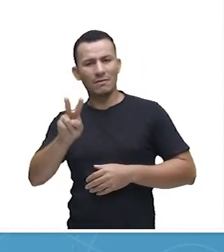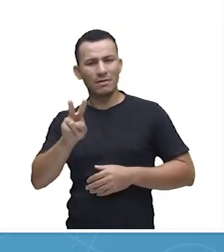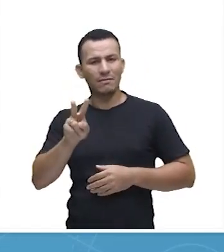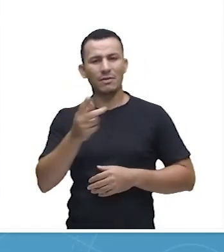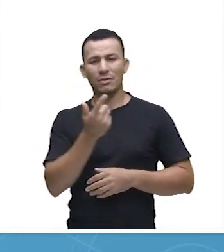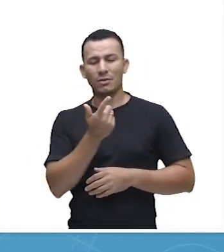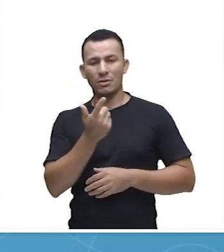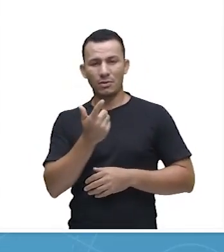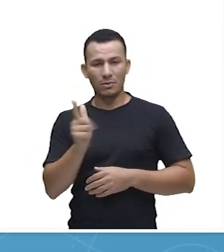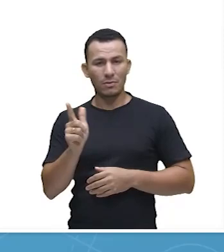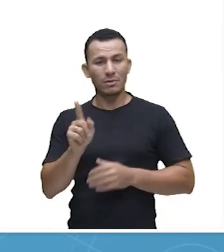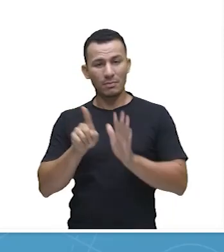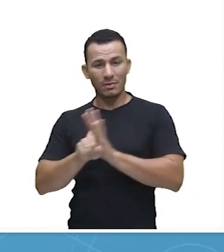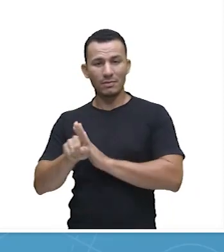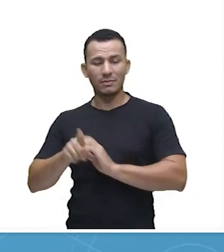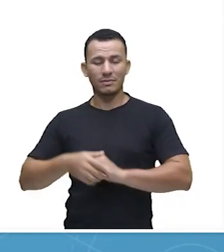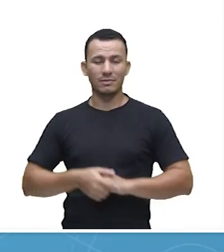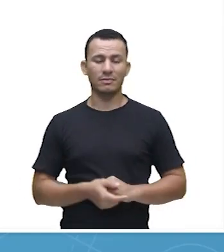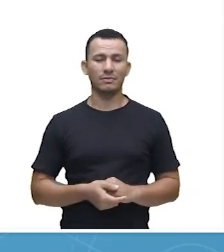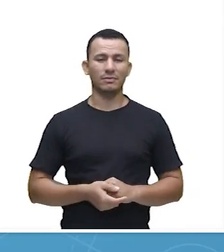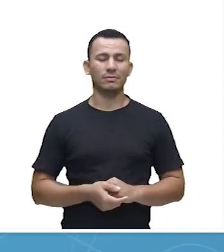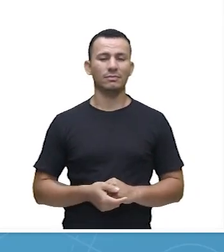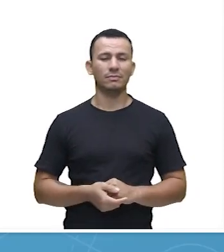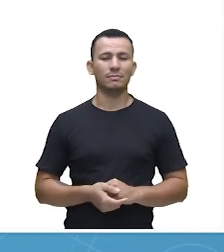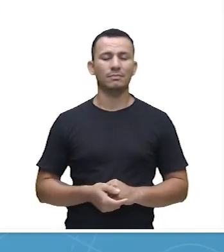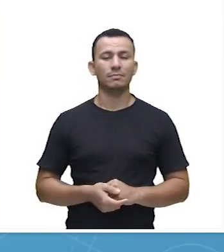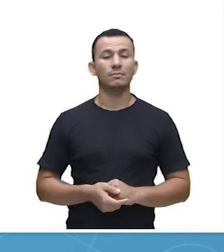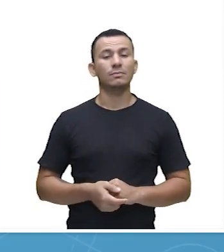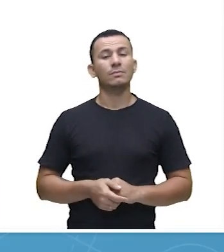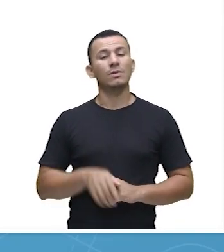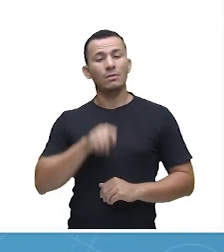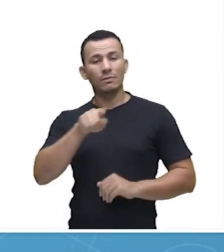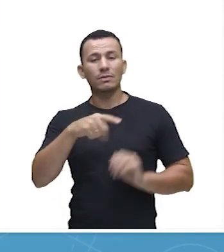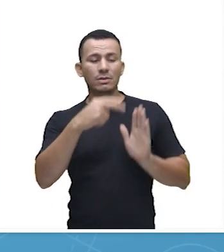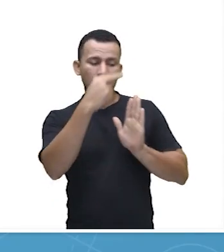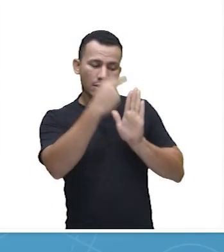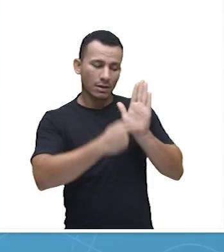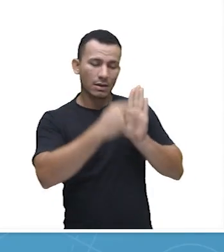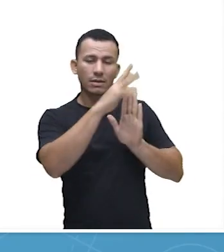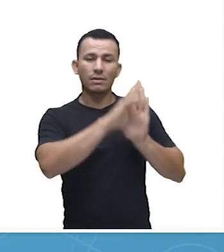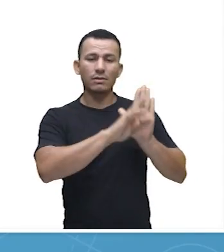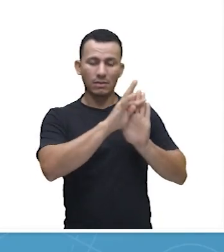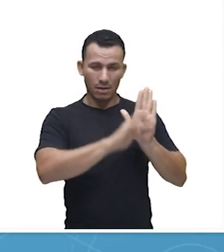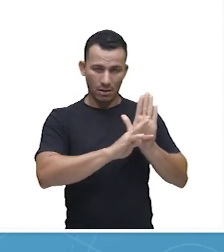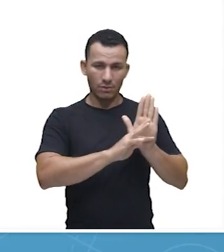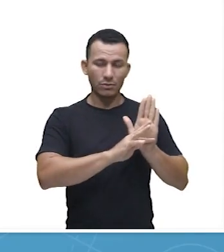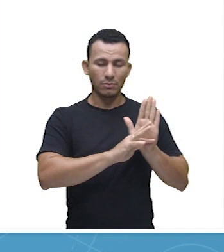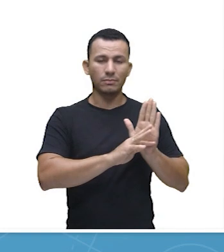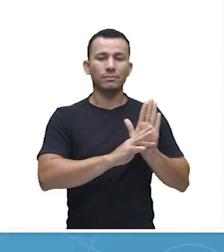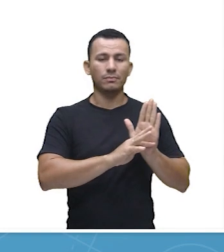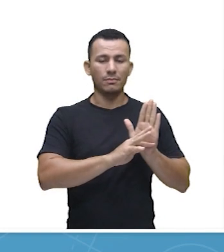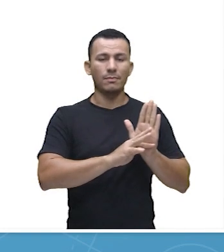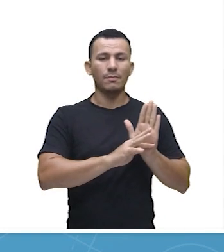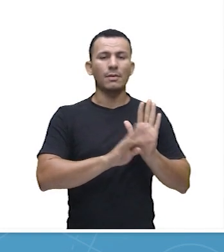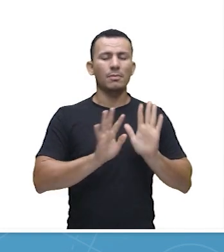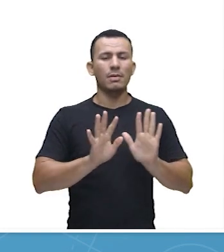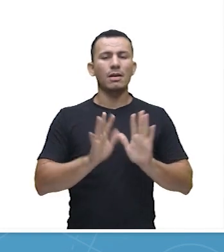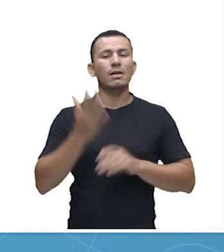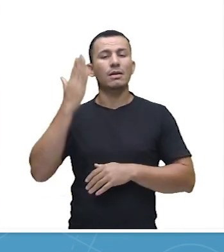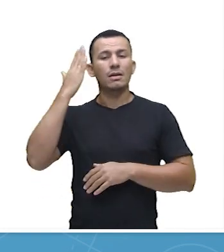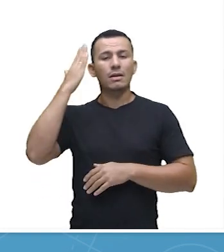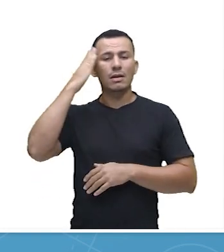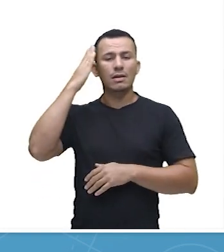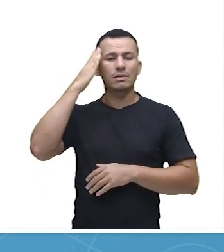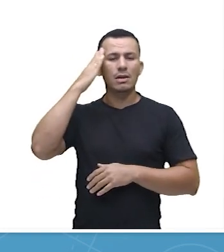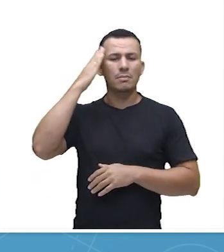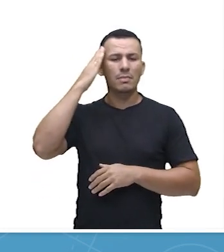questão, aliás, na nossa questão, né? De acordo com o texto, então, esse comando diz para mim o seguinte: o que que esse texto me